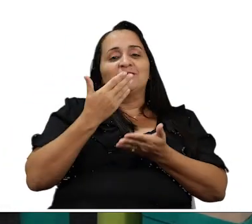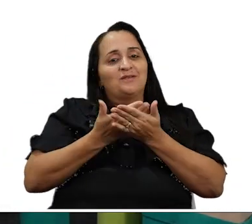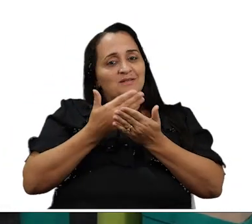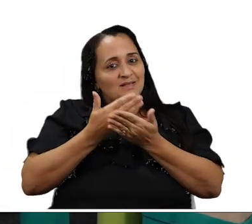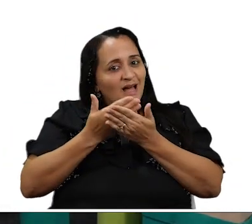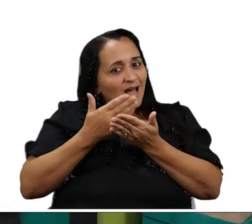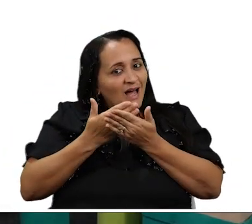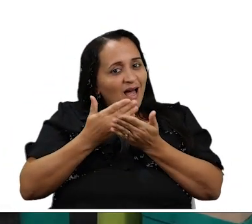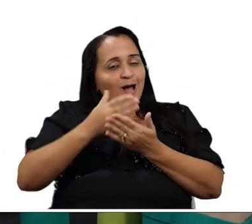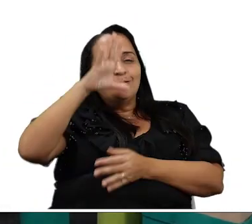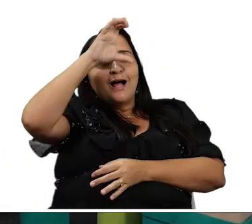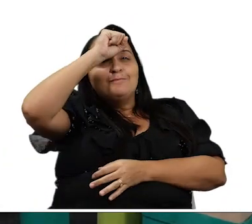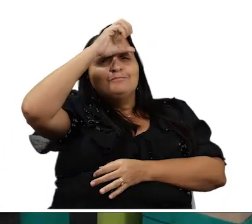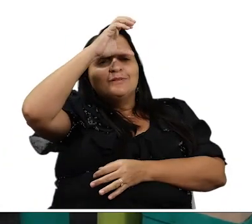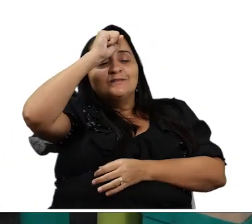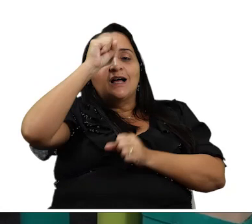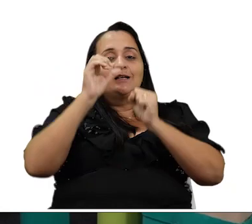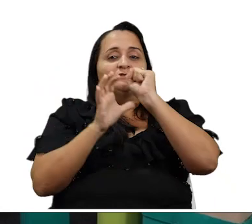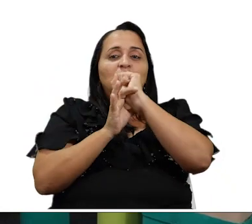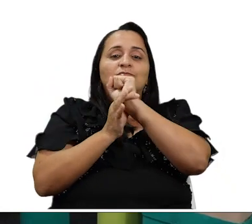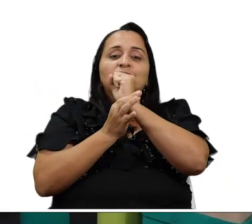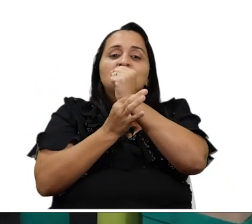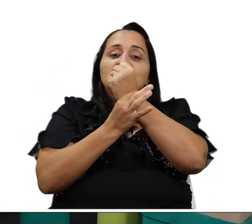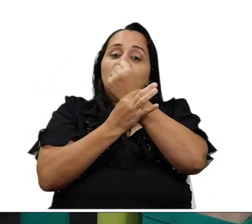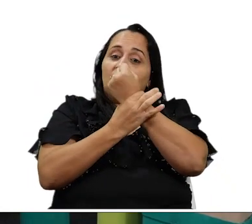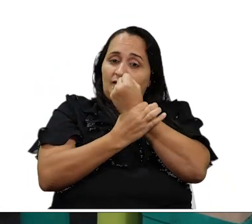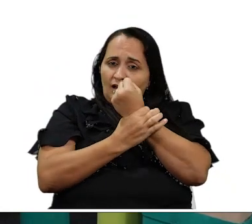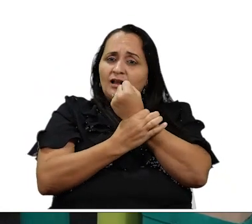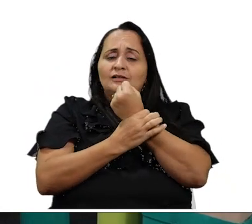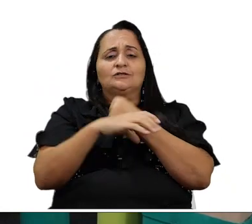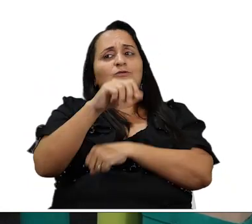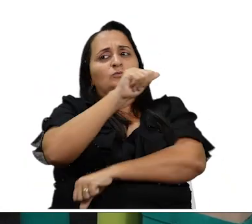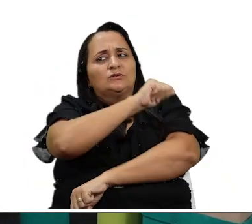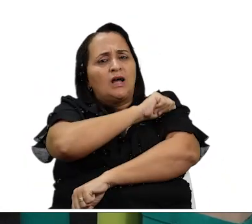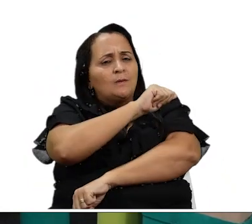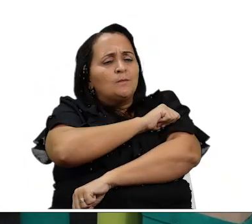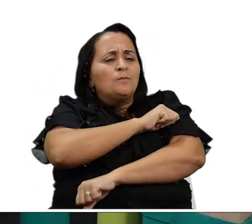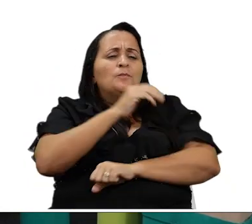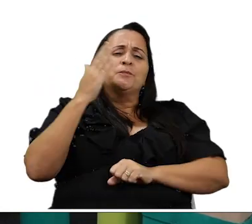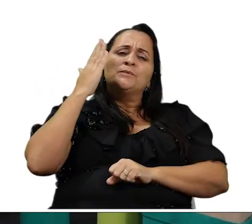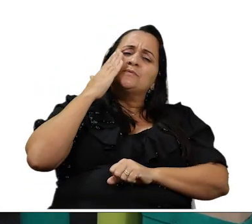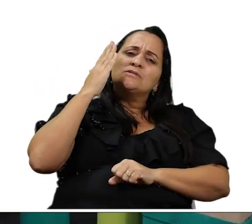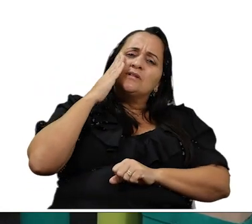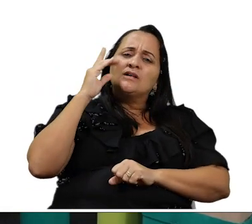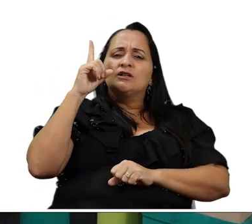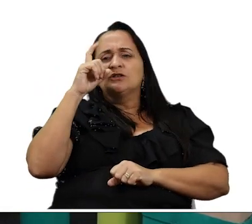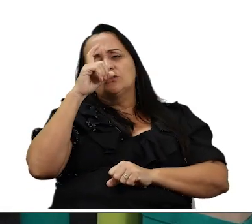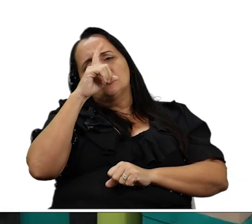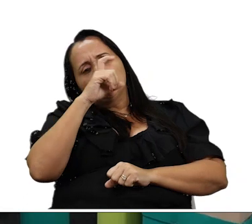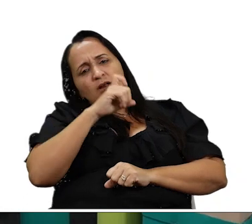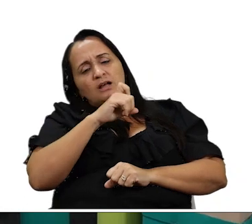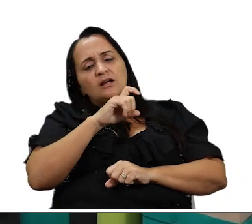aprendizagem, né? Vamos garantir as aprendizagens dos alunos que estão com certa dificuldade na matéria de língua